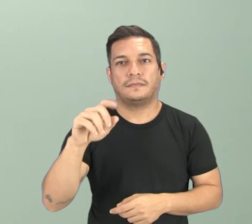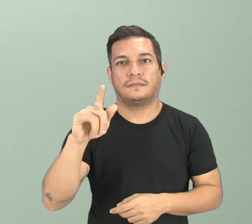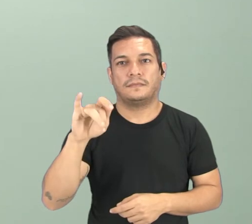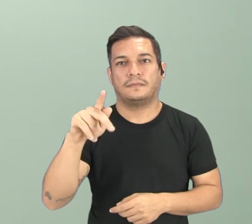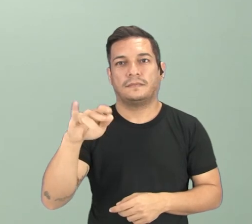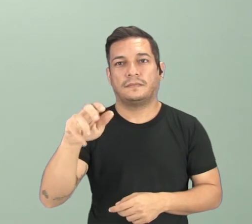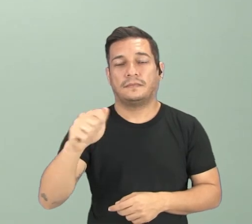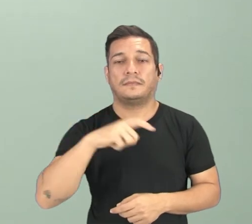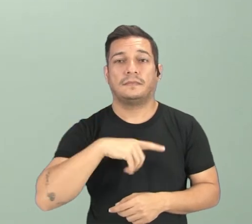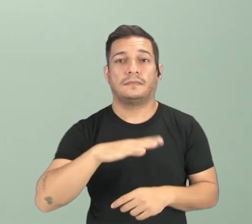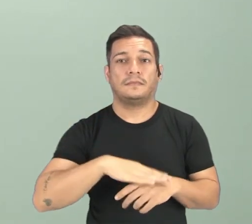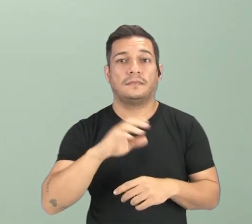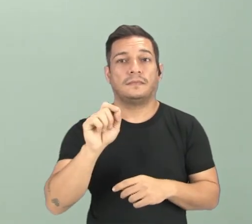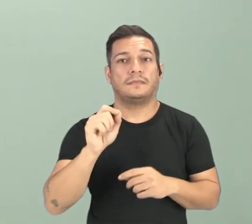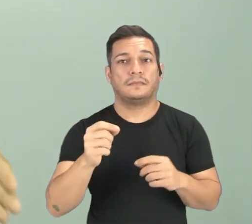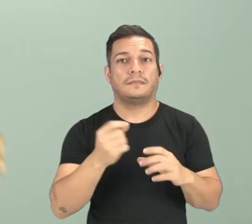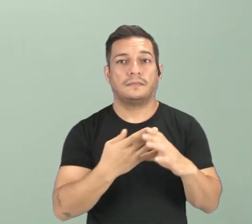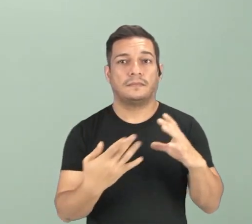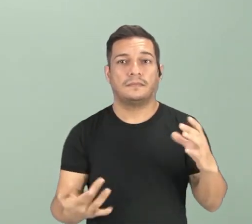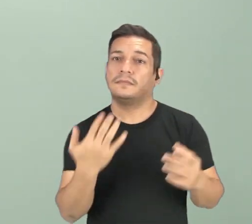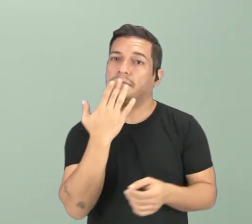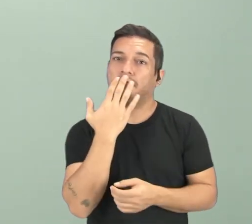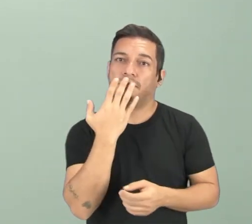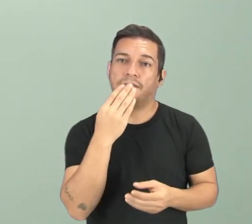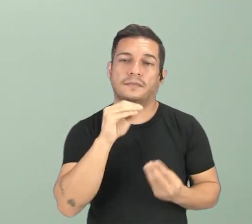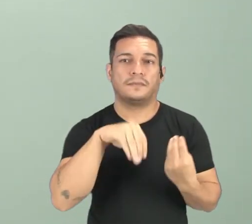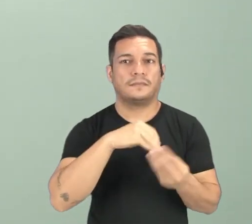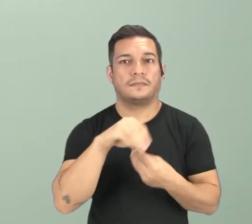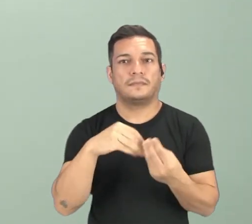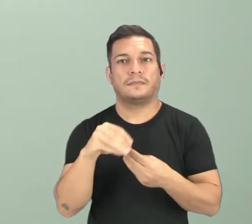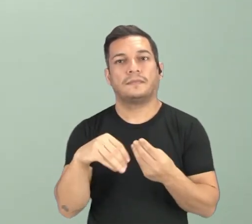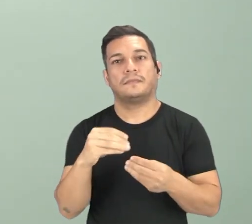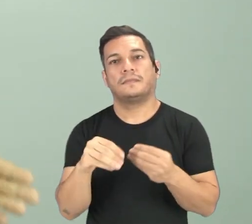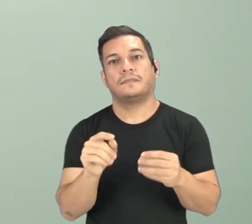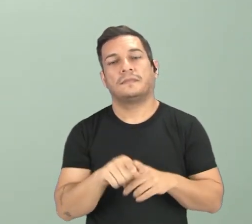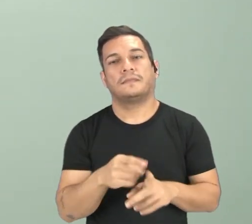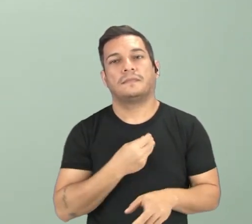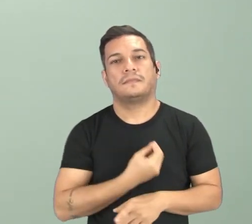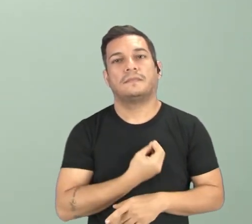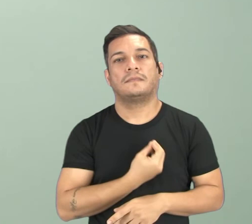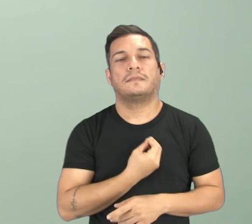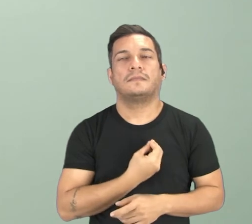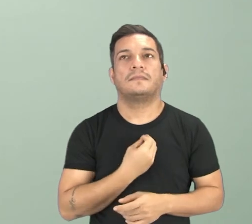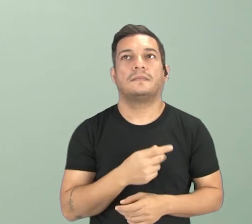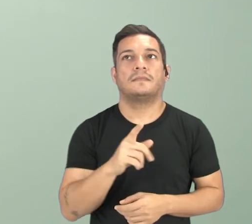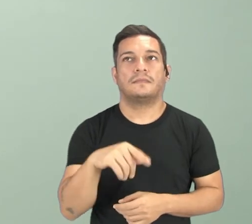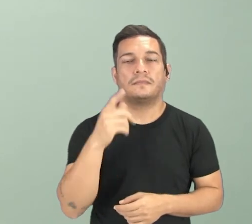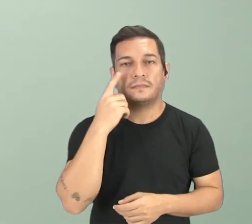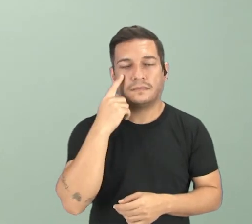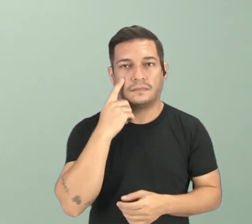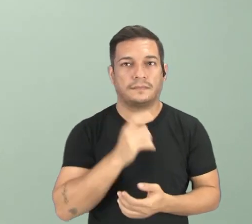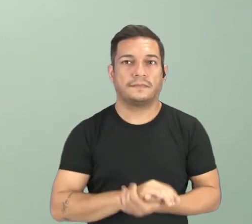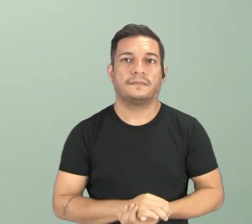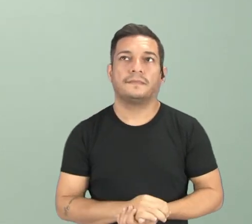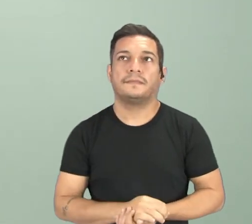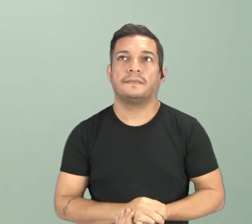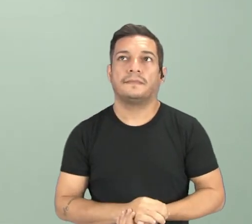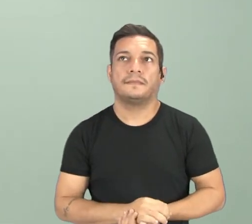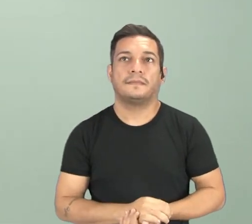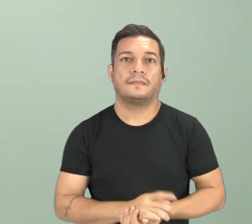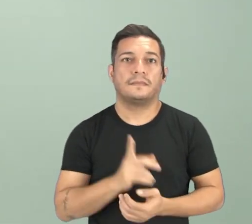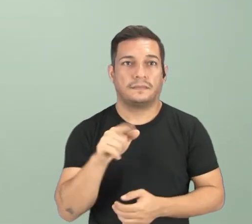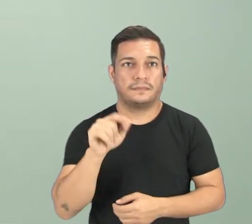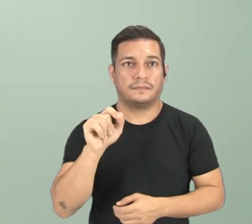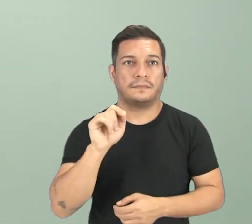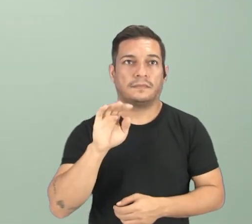ter mais configurações de cores ainda distribuídas ao longo da presença ou não da dominância e recessividade, tá? Então,